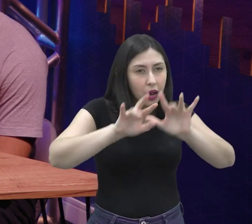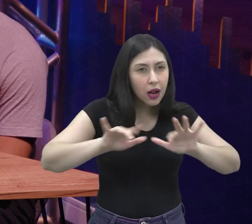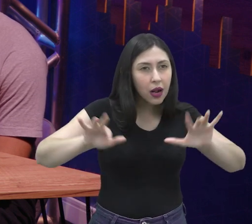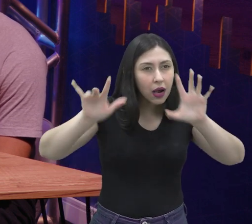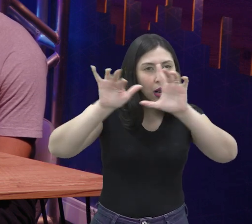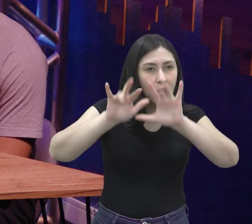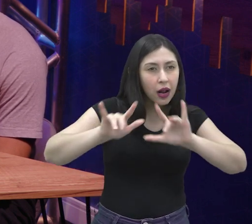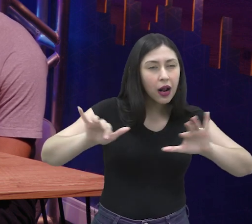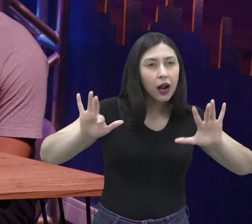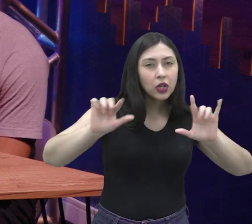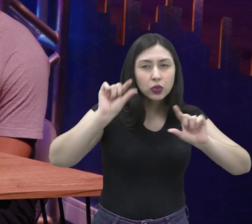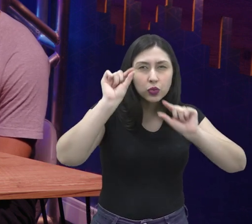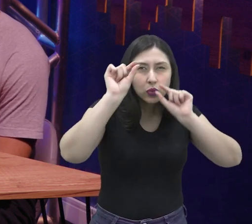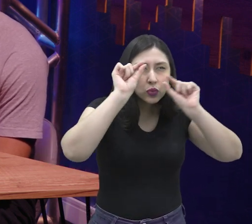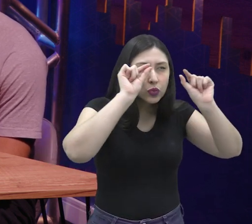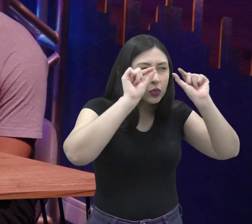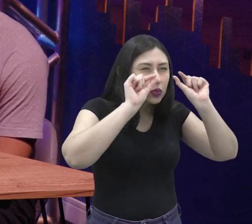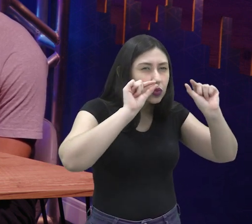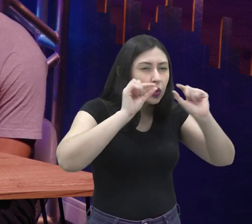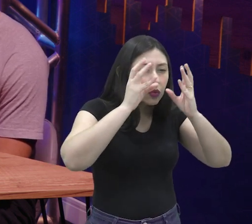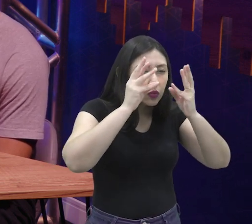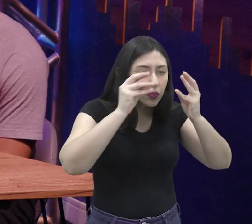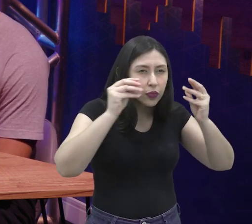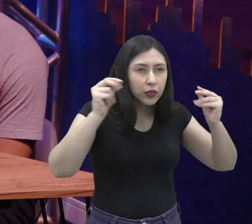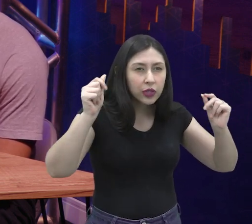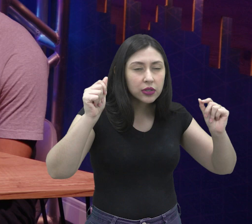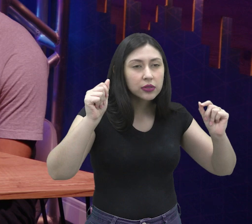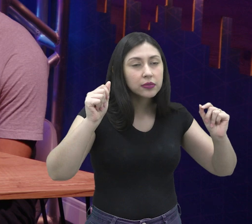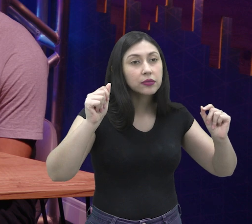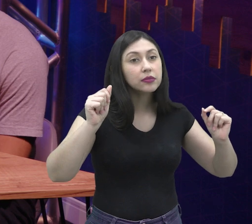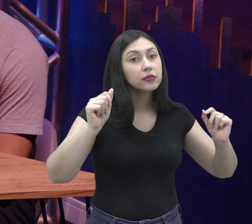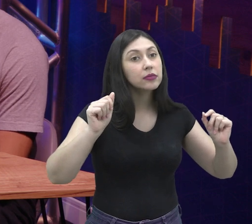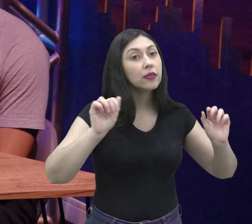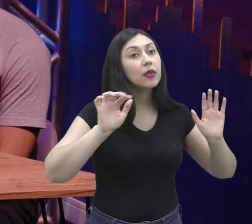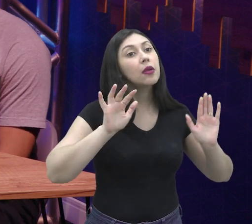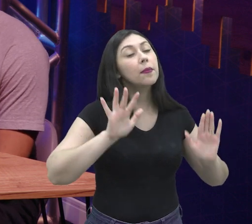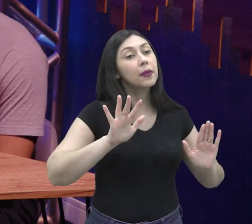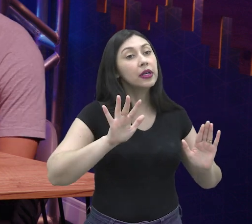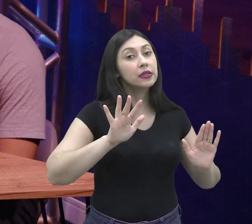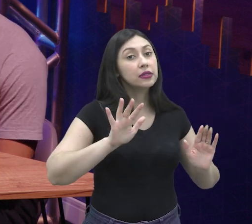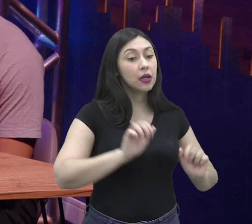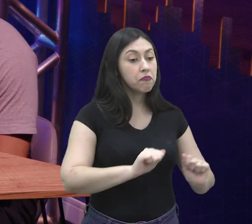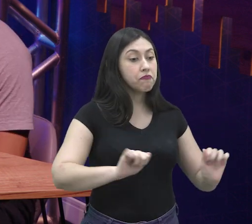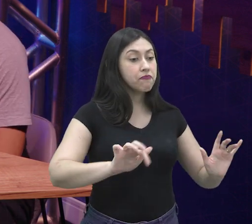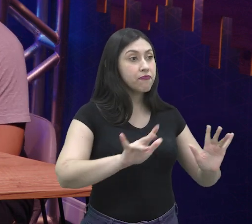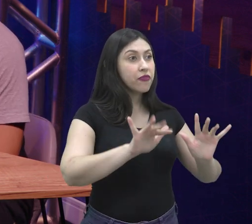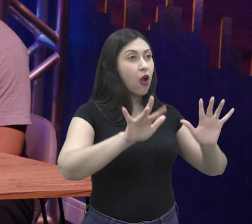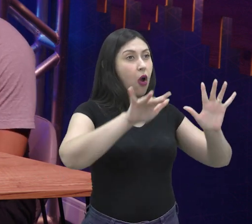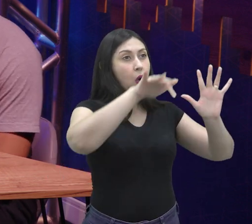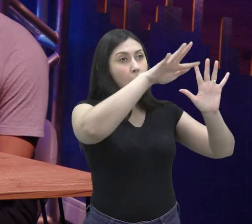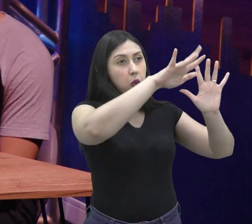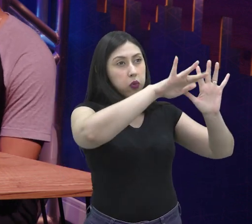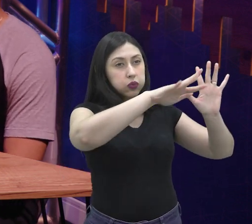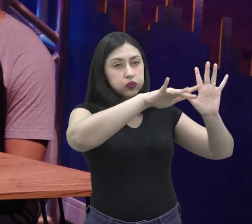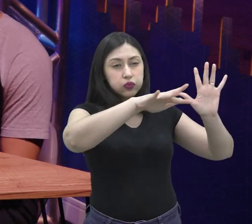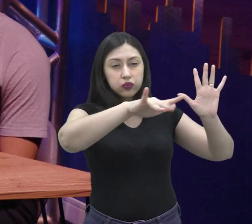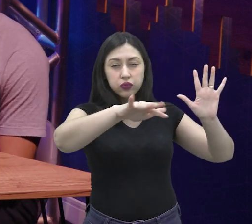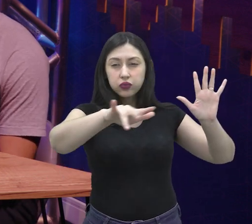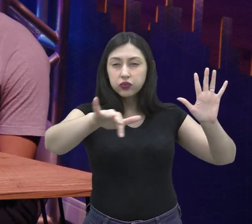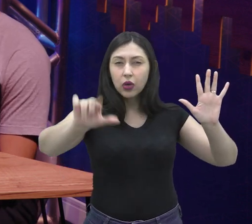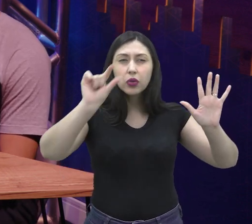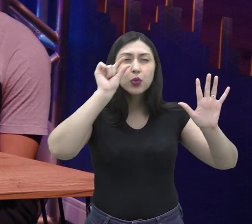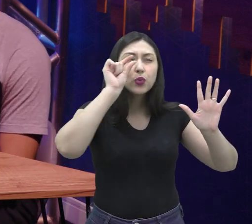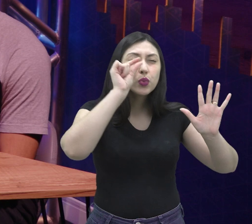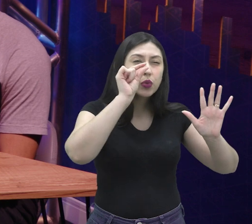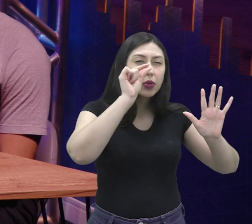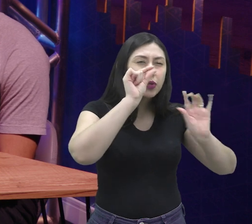algumas partículas, né, pretas que se dissolvem, né, muito fácil. E as partículas que estão sendo dispersadas pelo ar por todo o nosso país são